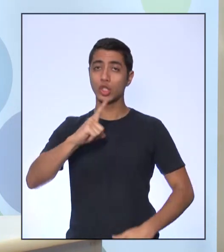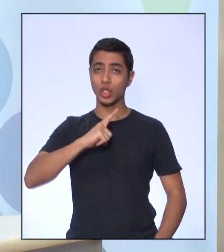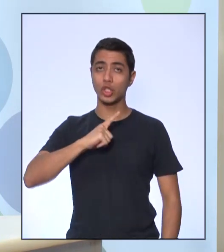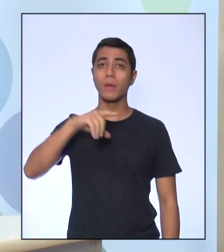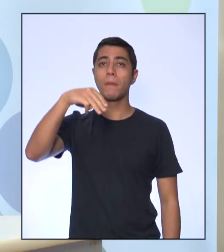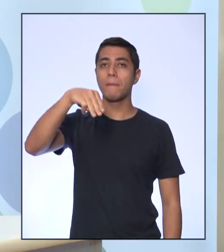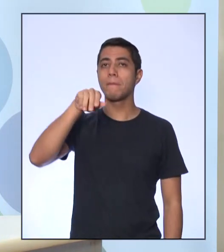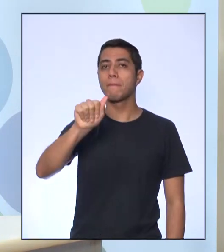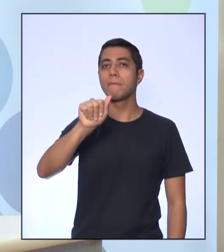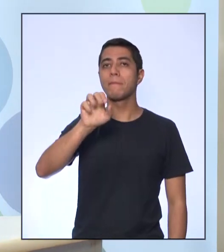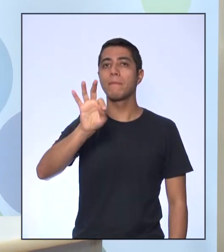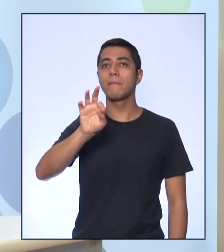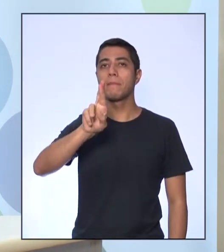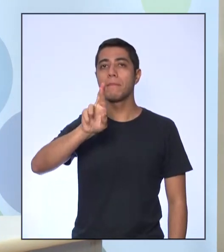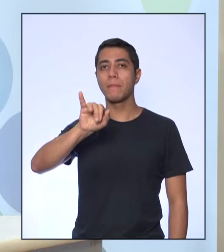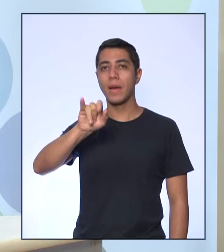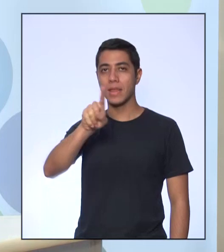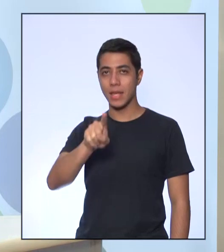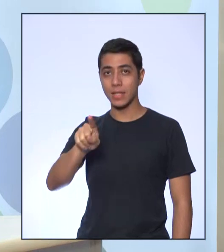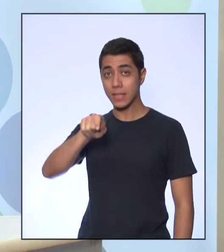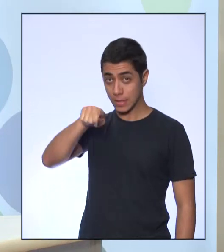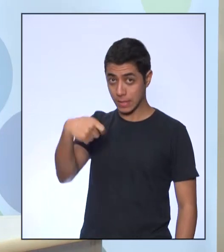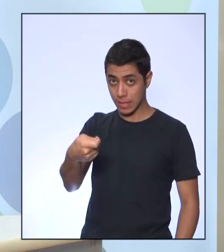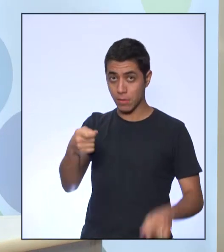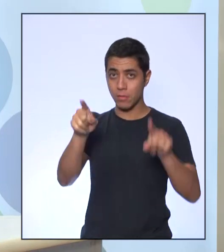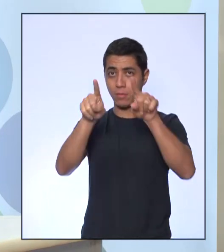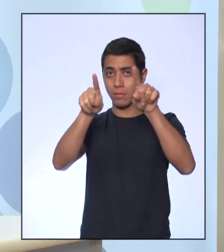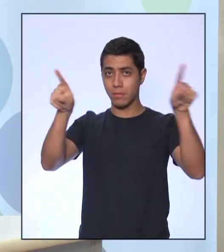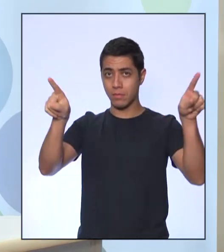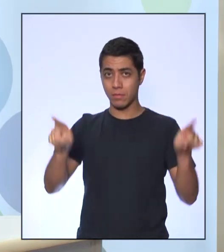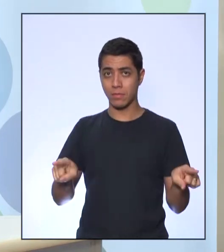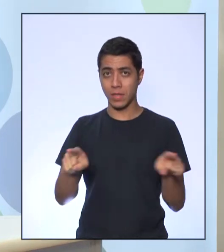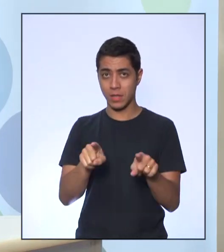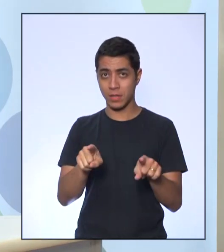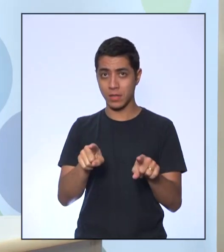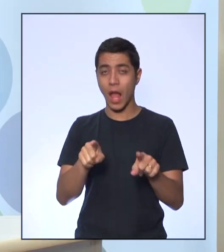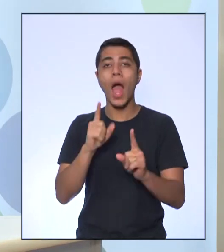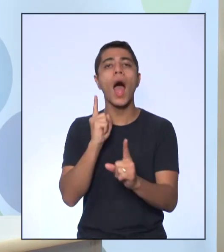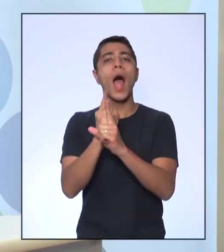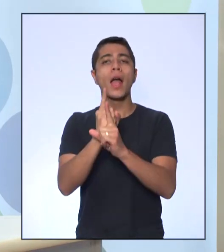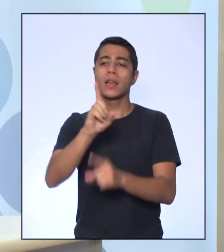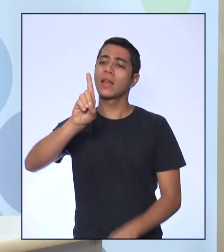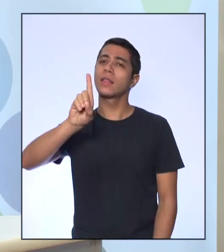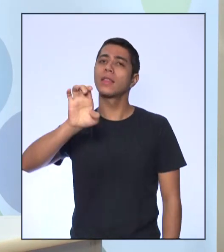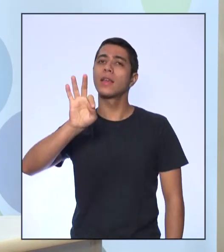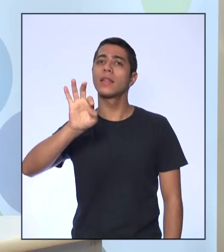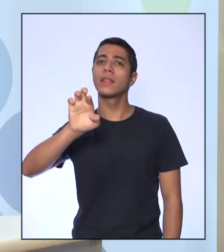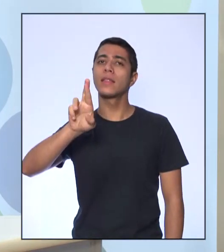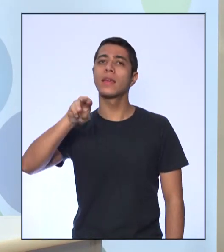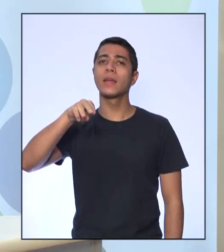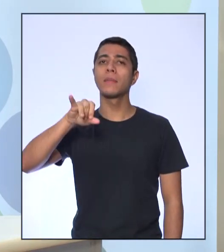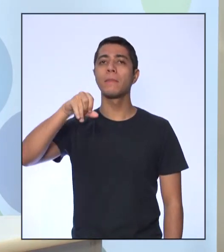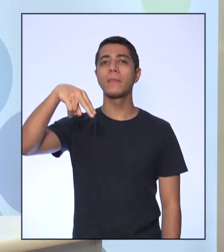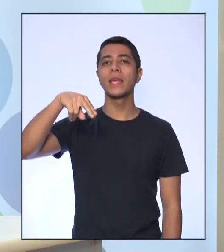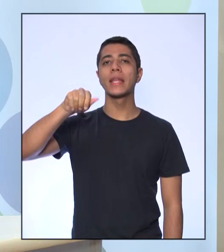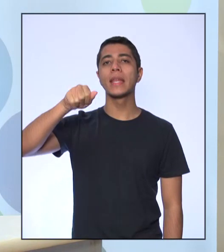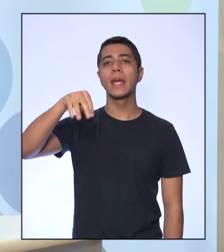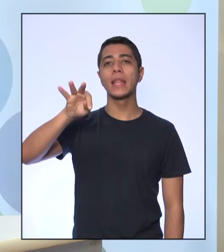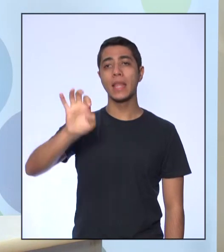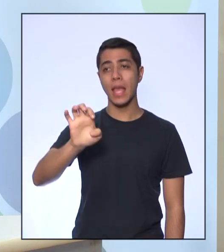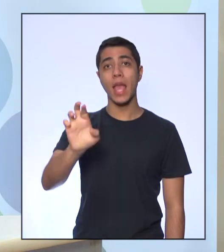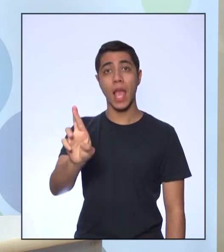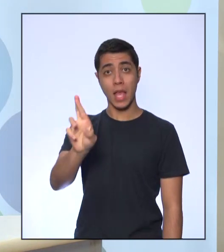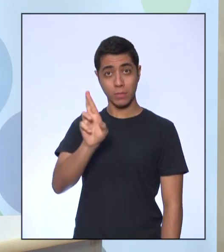Resolver o determinante dela se der 0, nós falamos que essa matriz, né, o resultado desse determinante dando 0, ela está